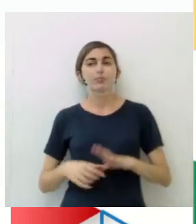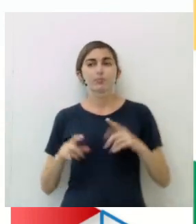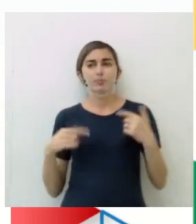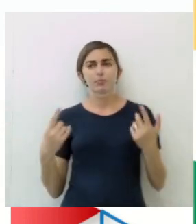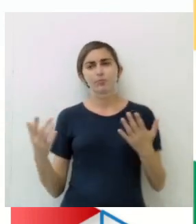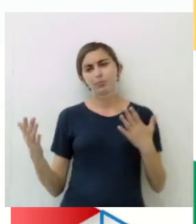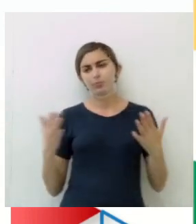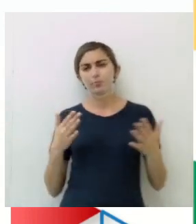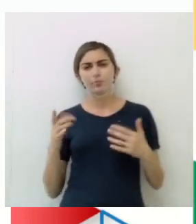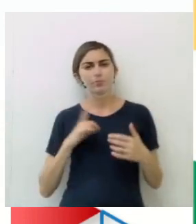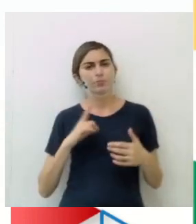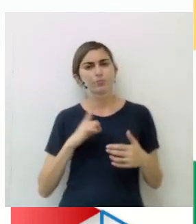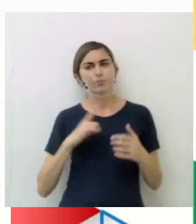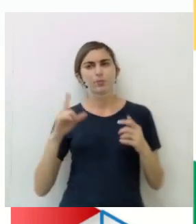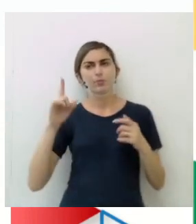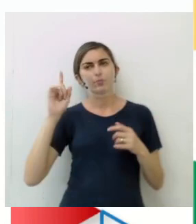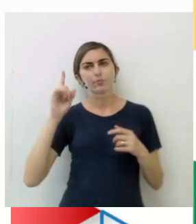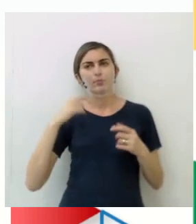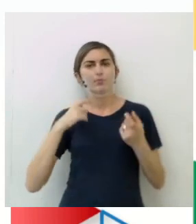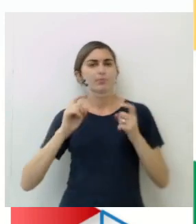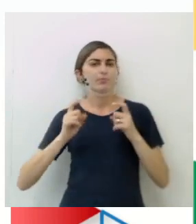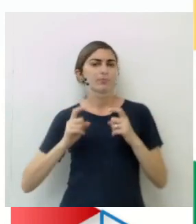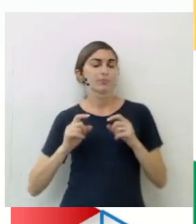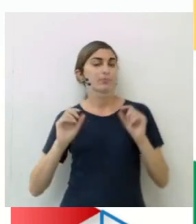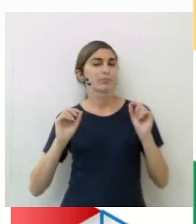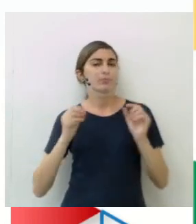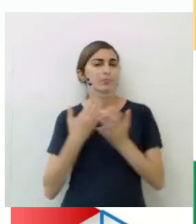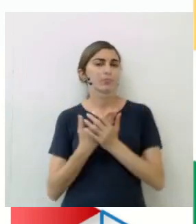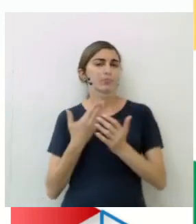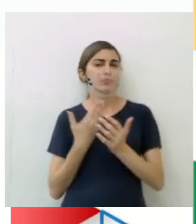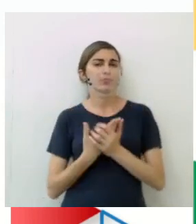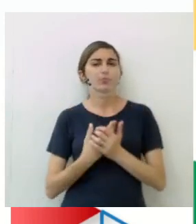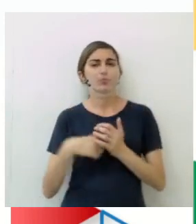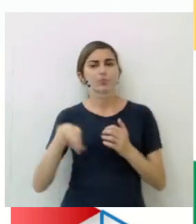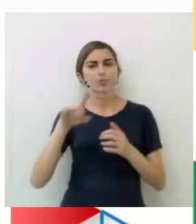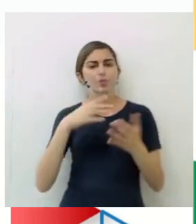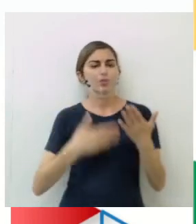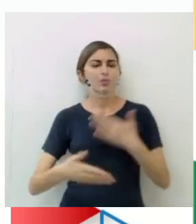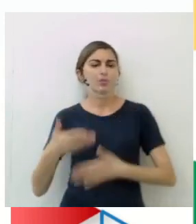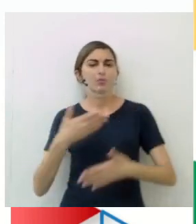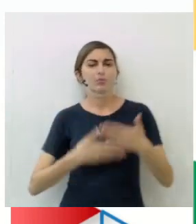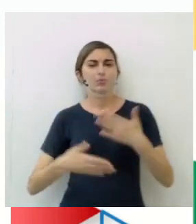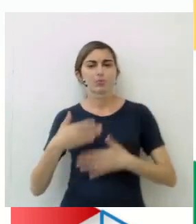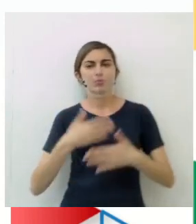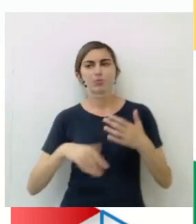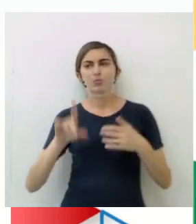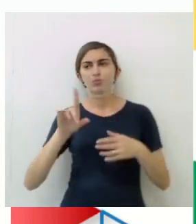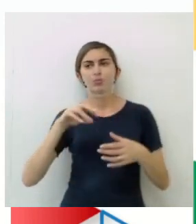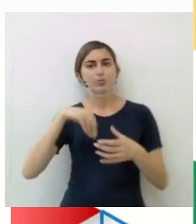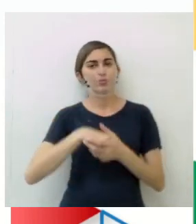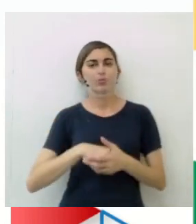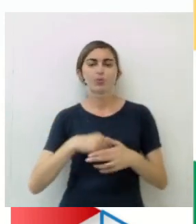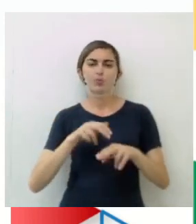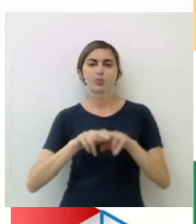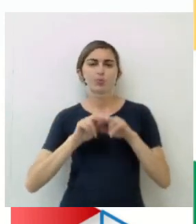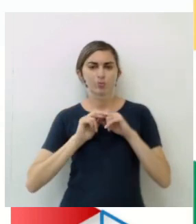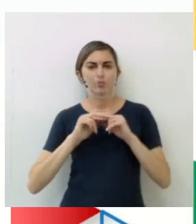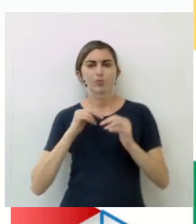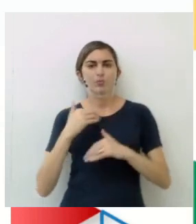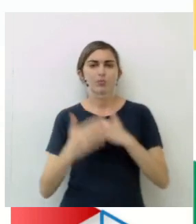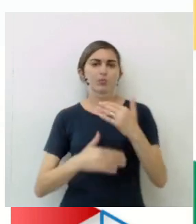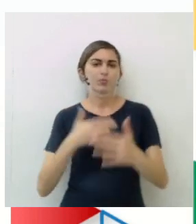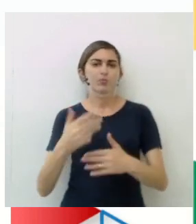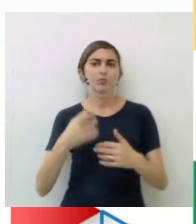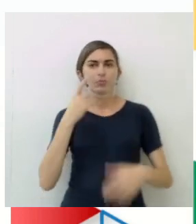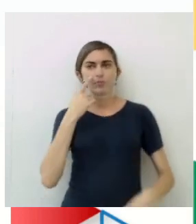gente vai ter um espaço onde a gente vai poder estudar nessas relações por conta desses processos.